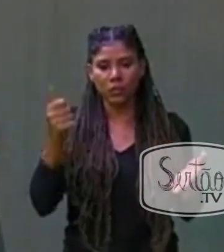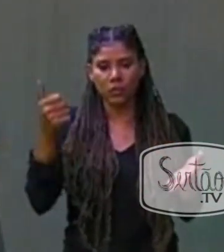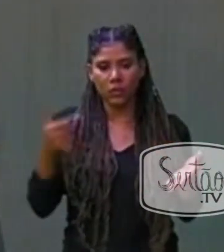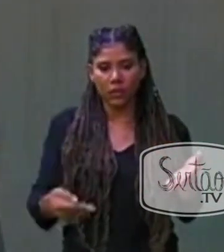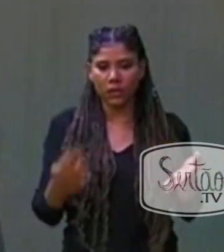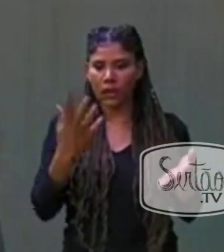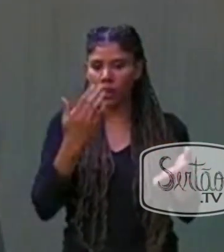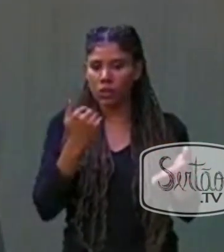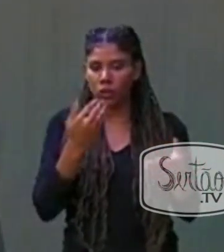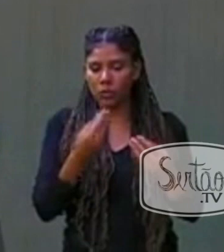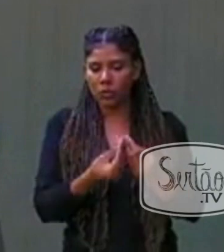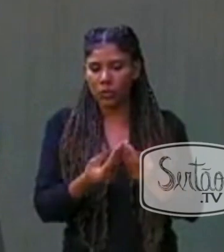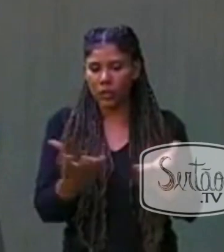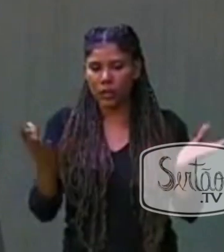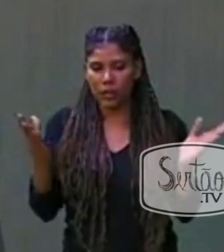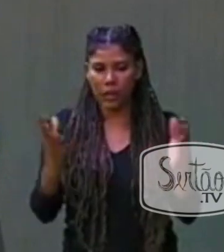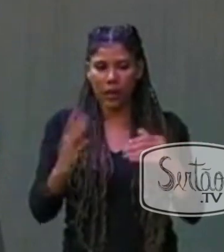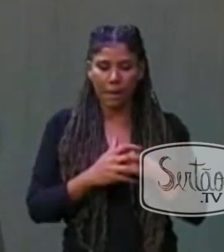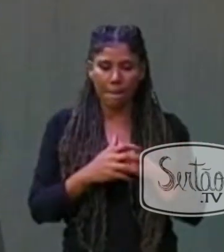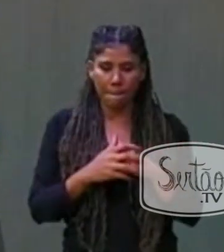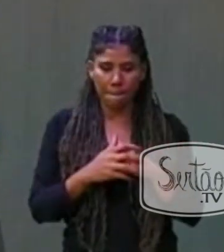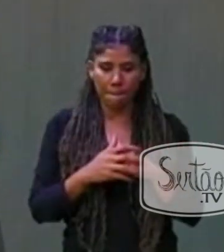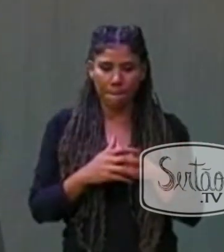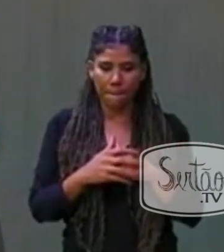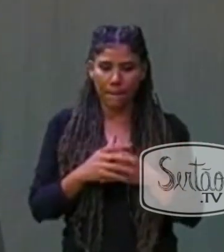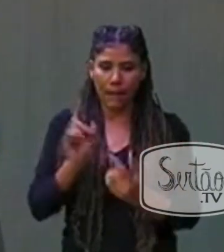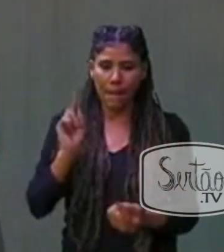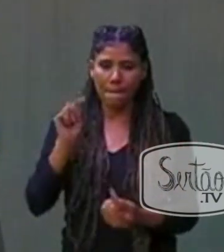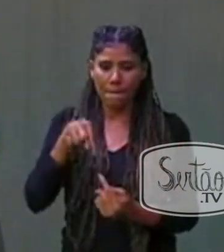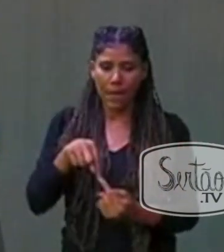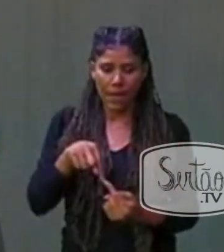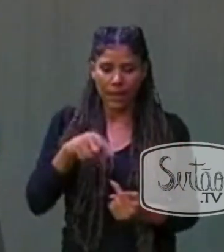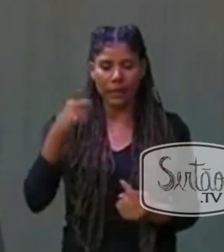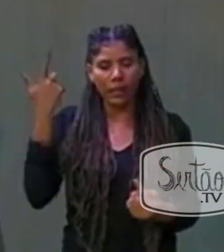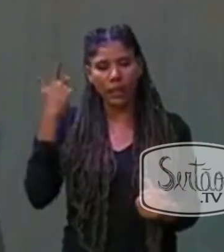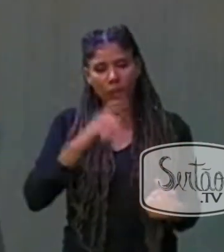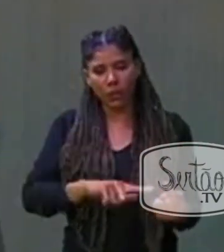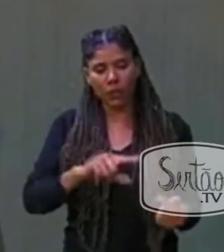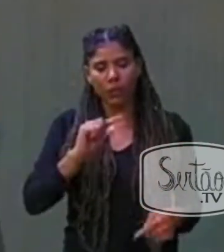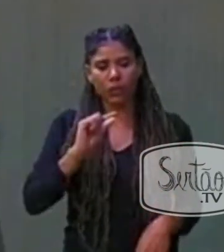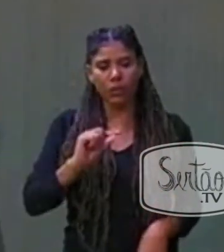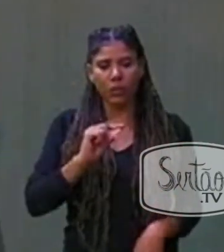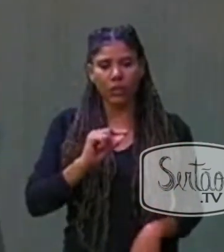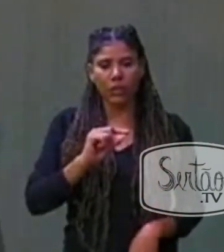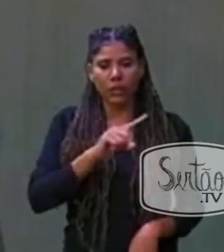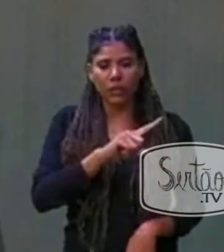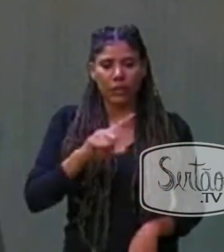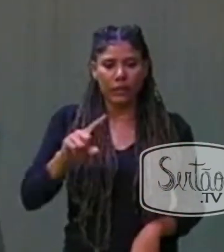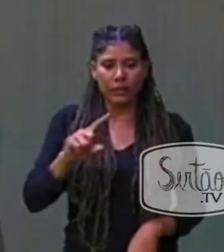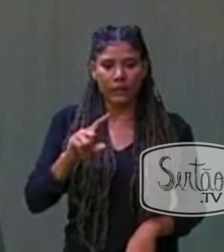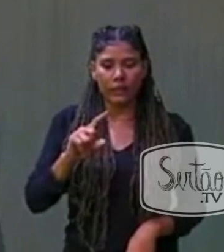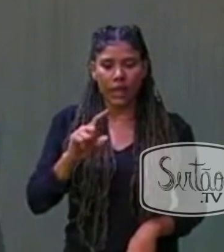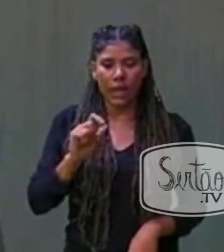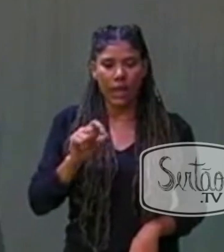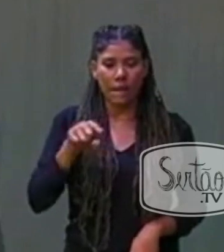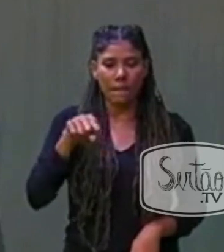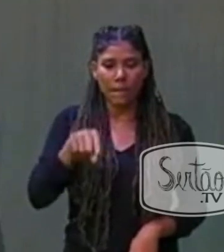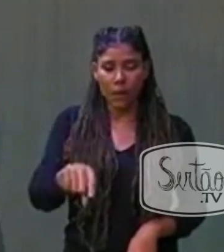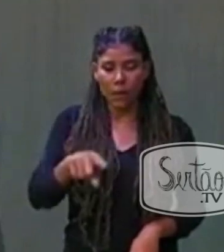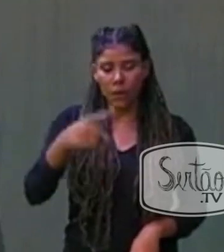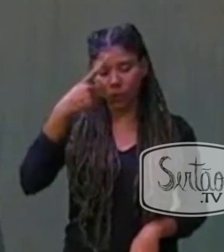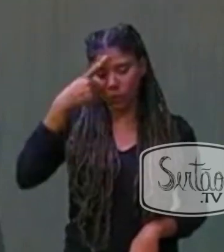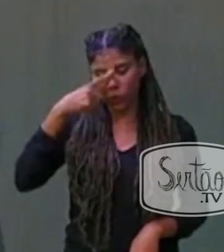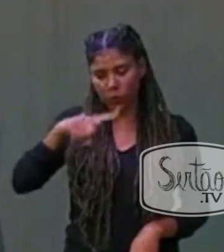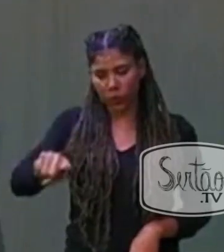77.017 refeições entregues. A meta do programa é que nós alcancemos 100 mil refeições ao dia.